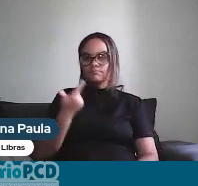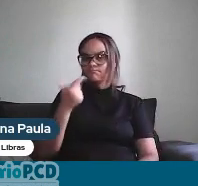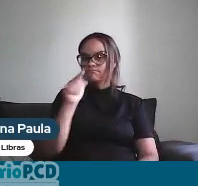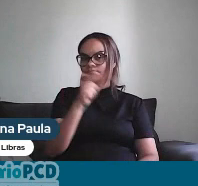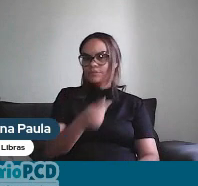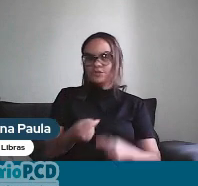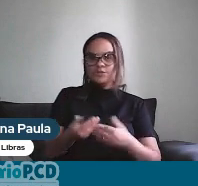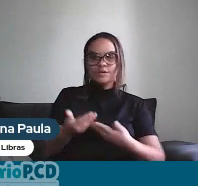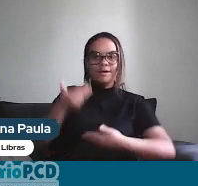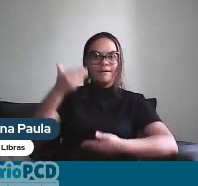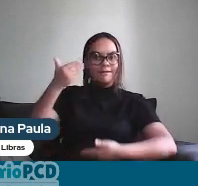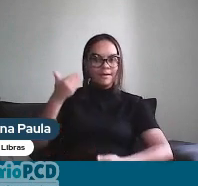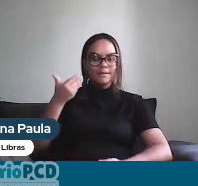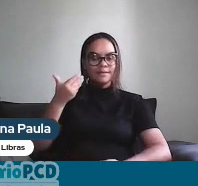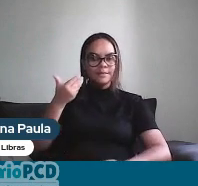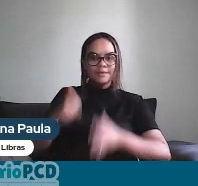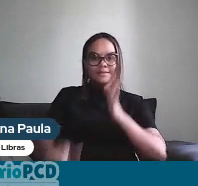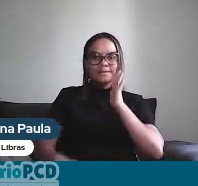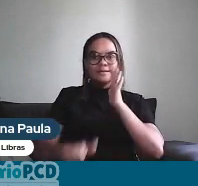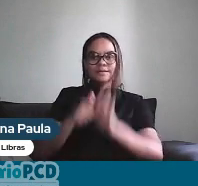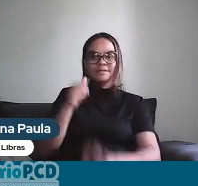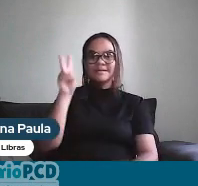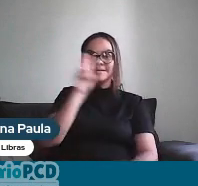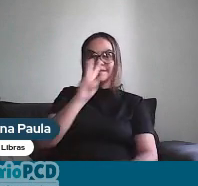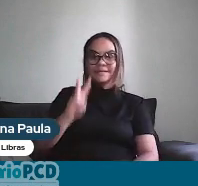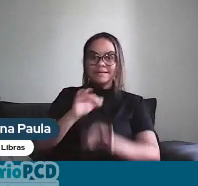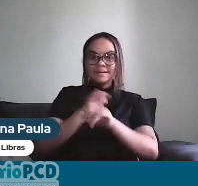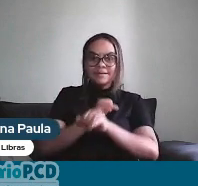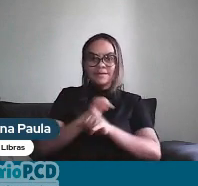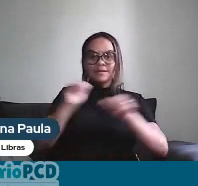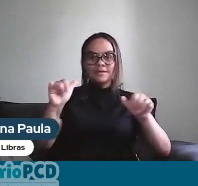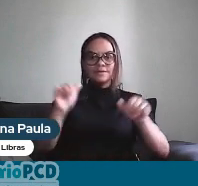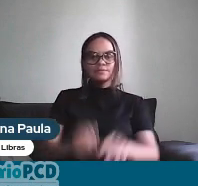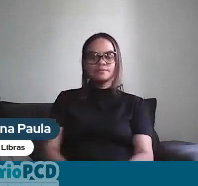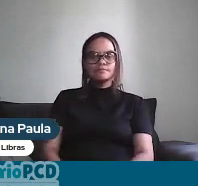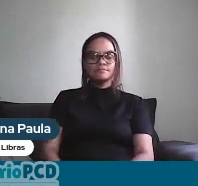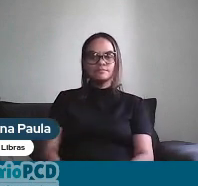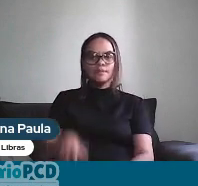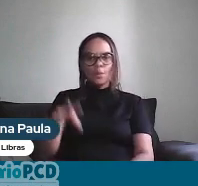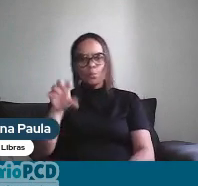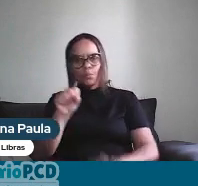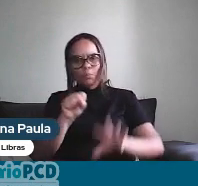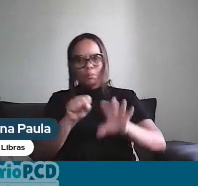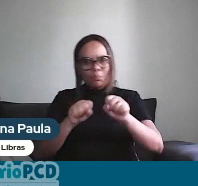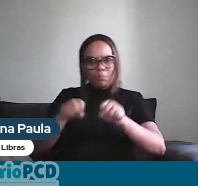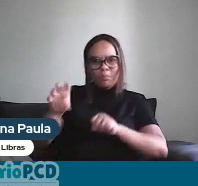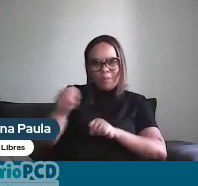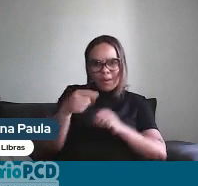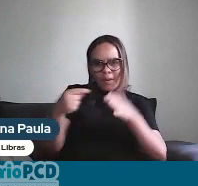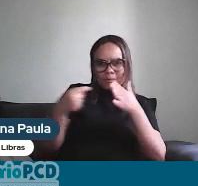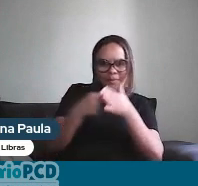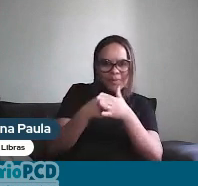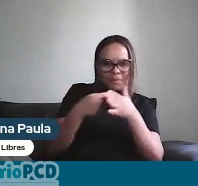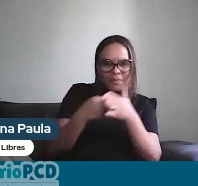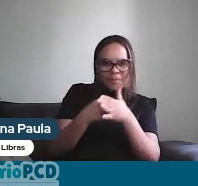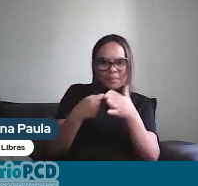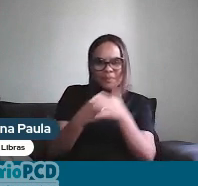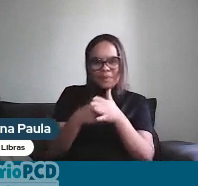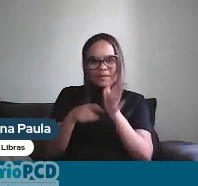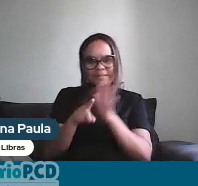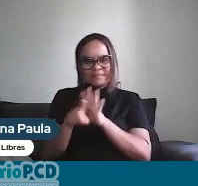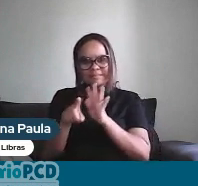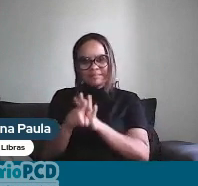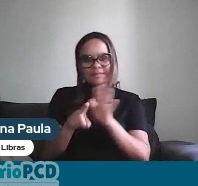tínhamos antes. É a primeira vez que é divulgado, que é coletado, na verdade, que a